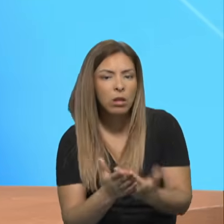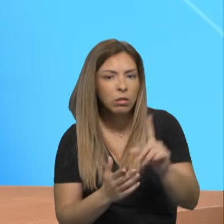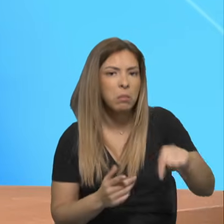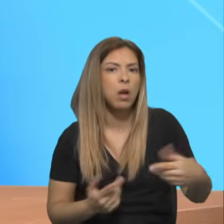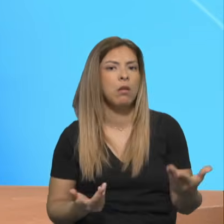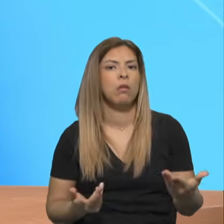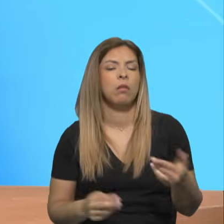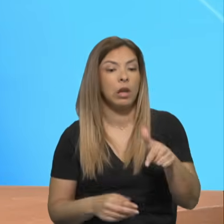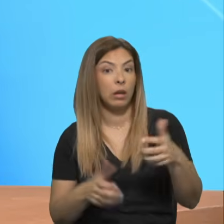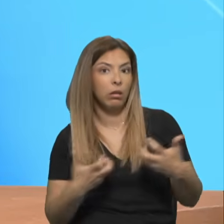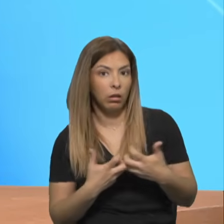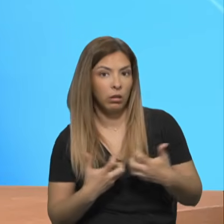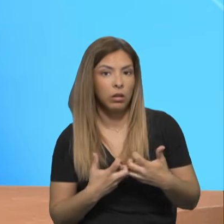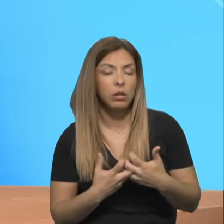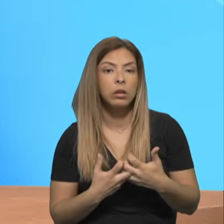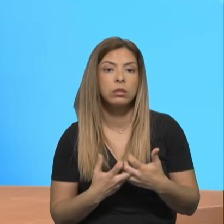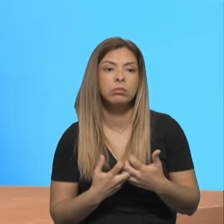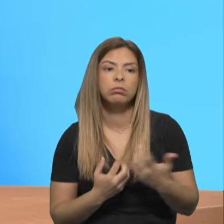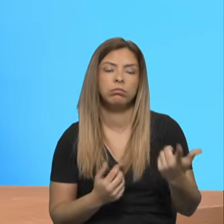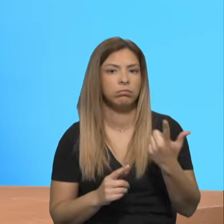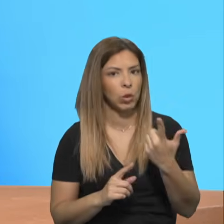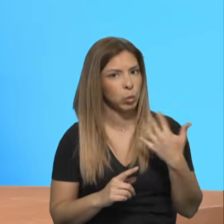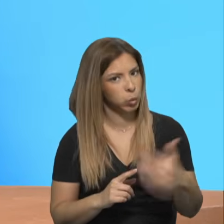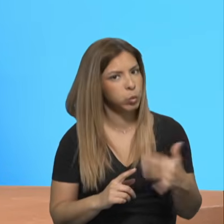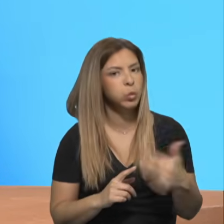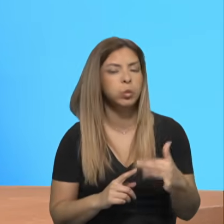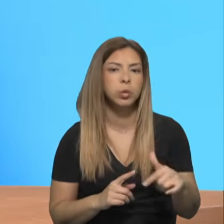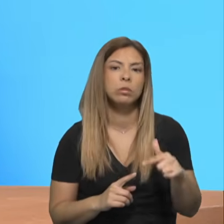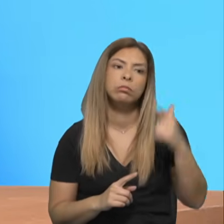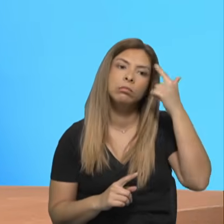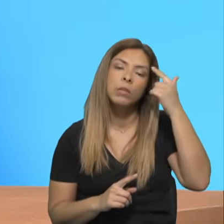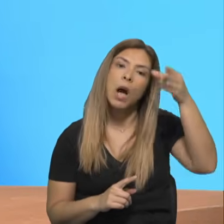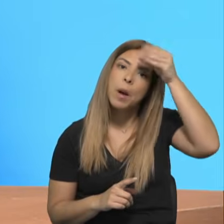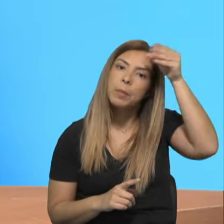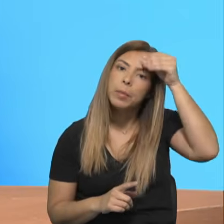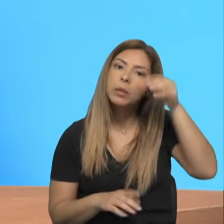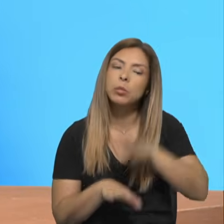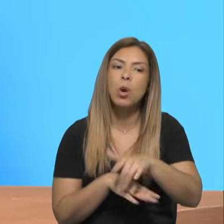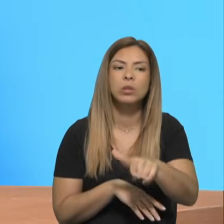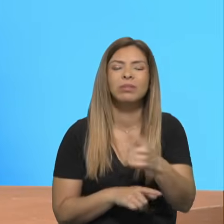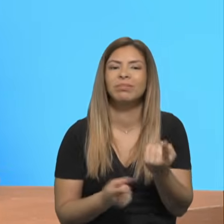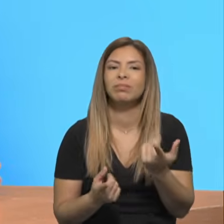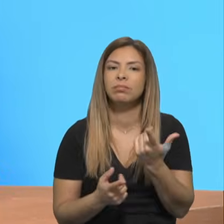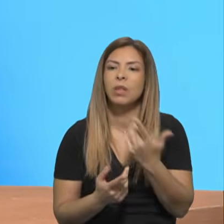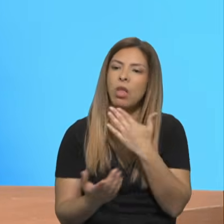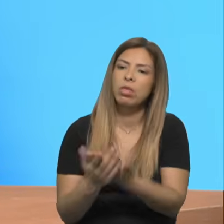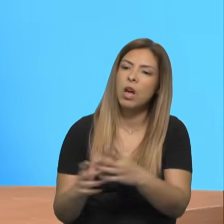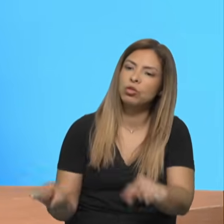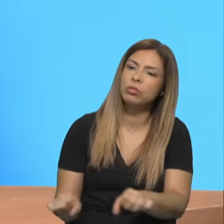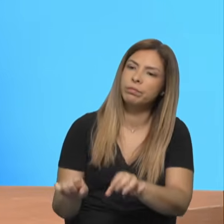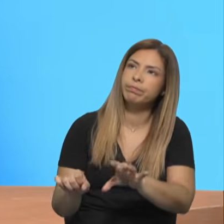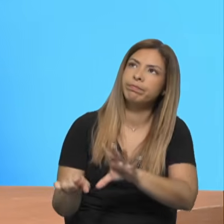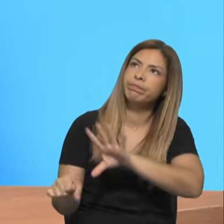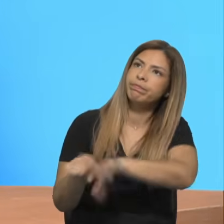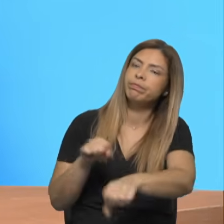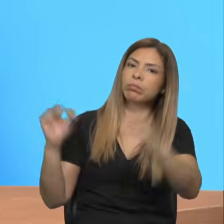Esta guerra também nos deve servir de lição, no sentido de dizer não é o melhor meio de derrubar ditaduras, pelo contrário, muitas vezes